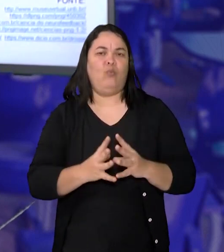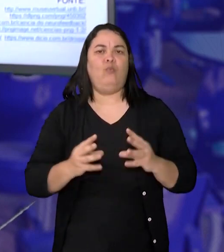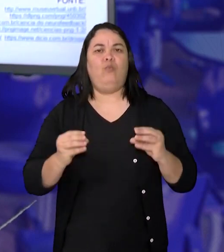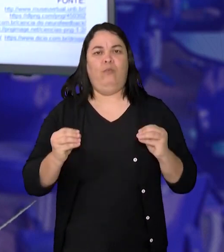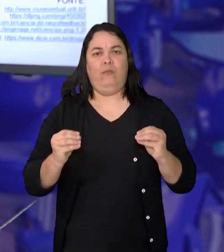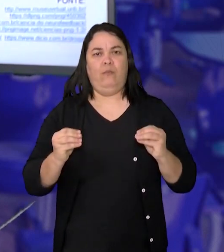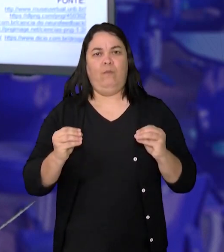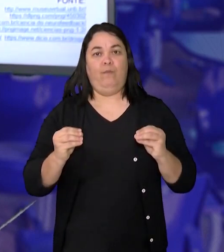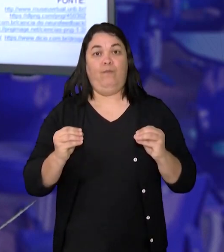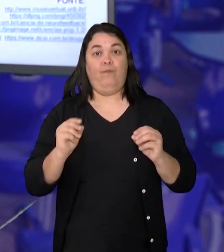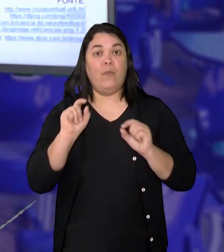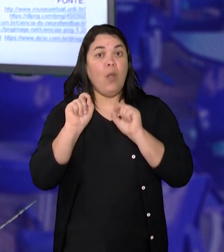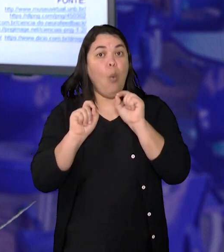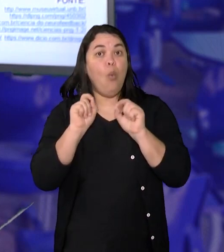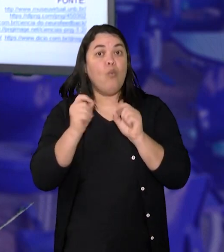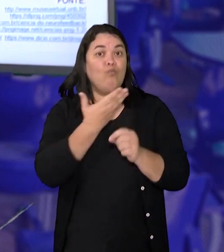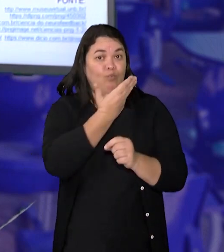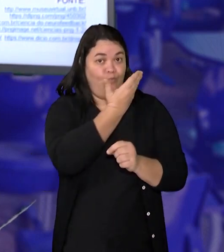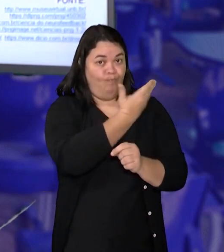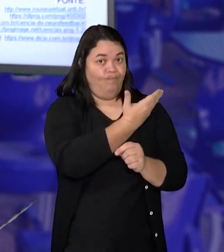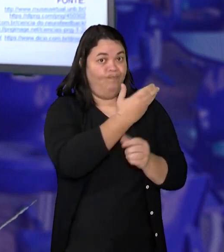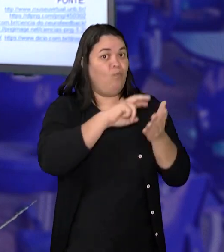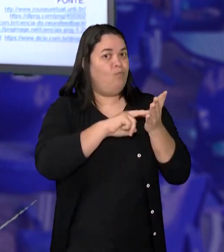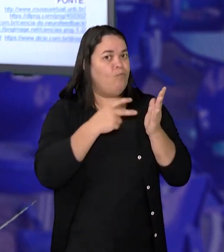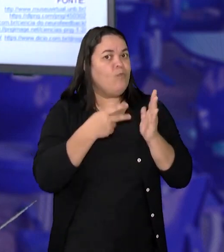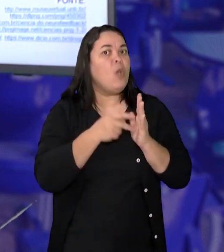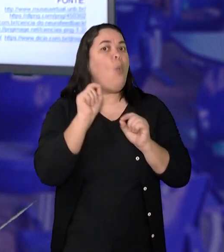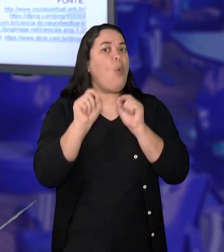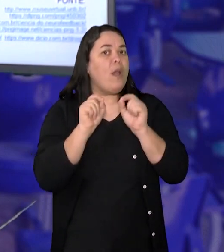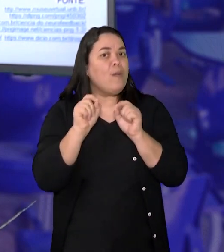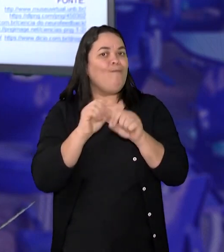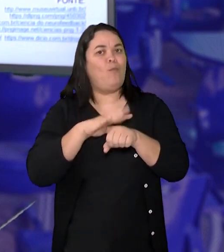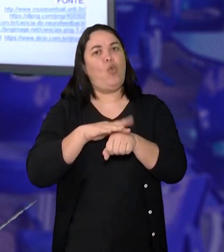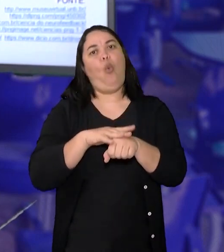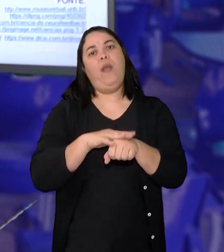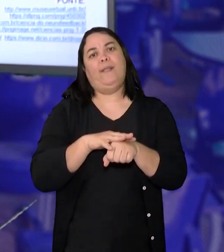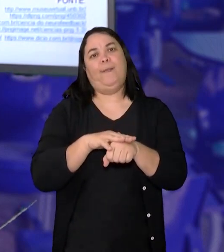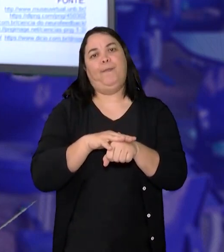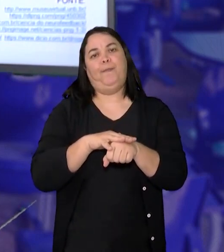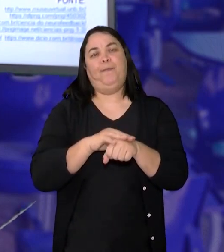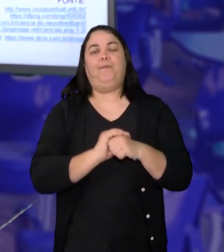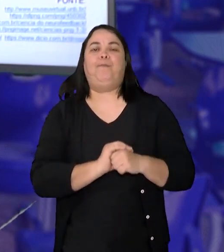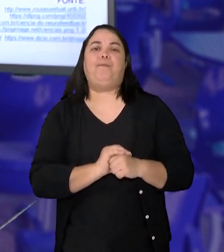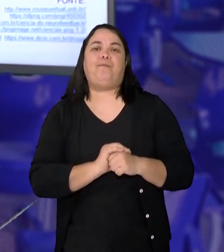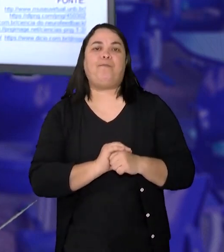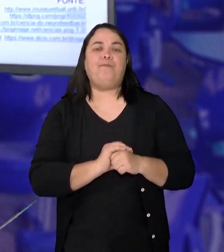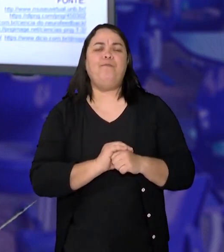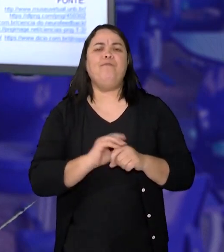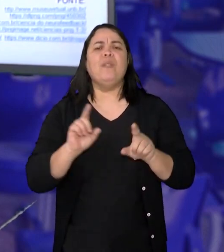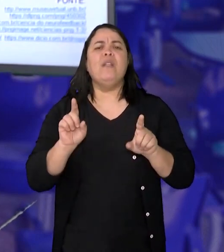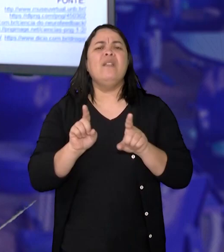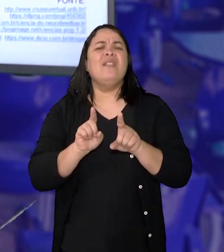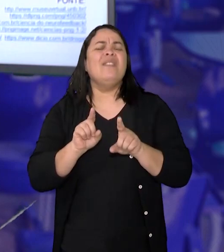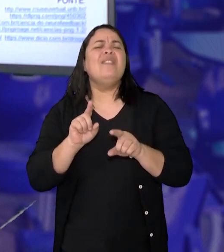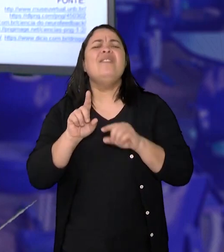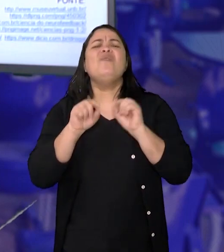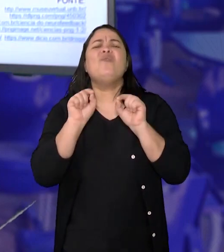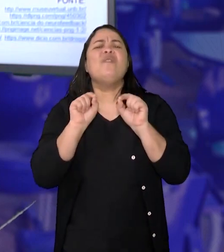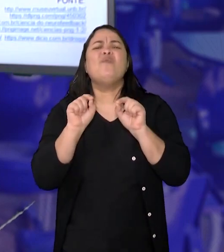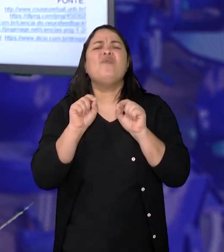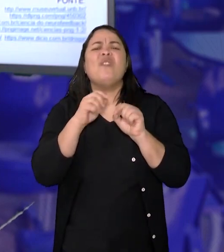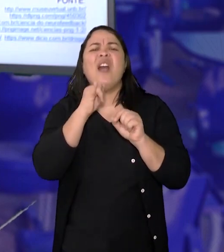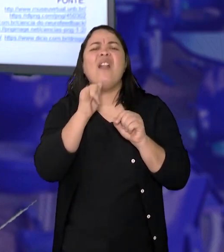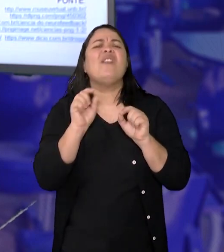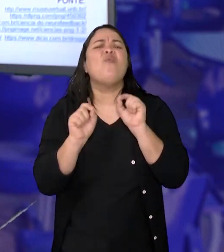uma afecção ou manifestação patológica, a gente está falando de uma doença. E aí, quando a gente vai falar de droga,